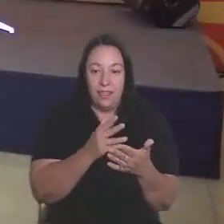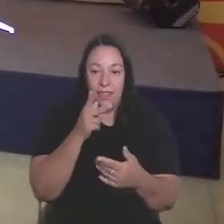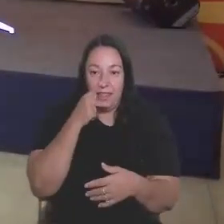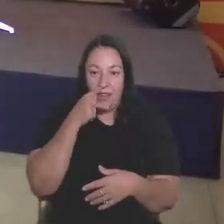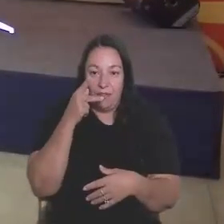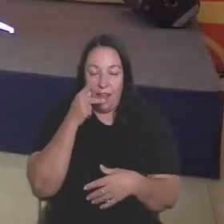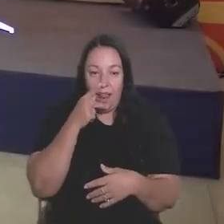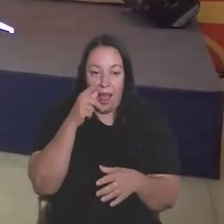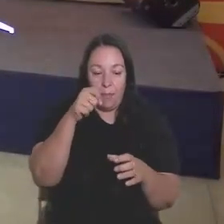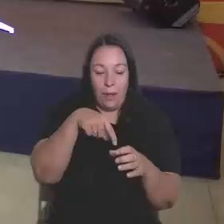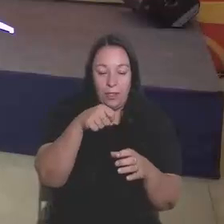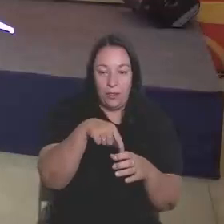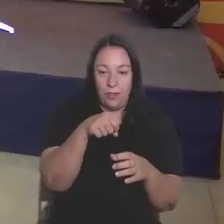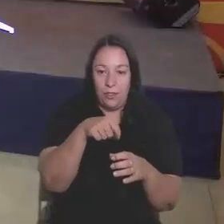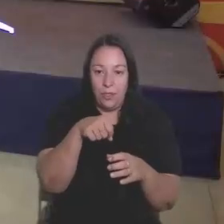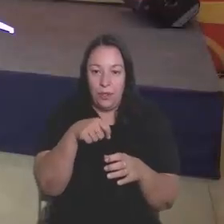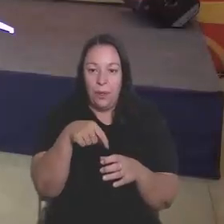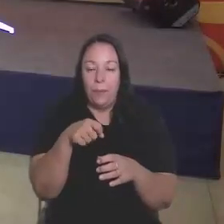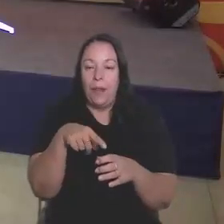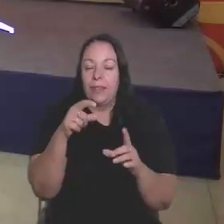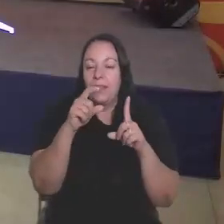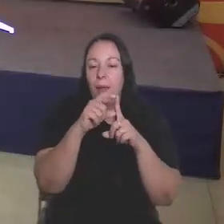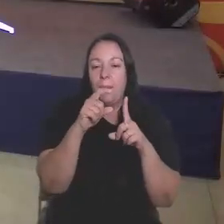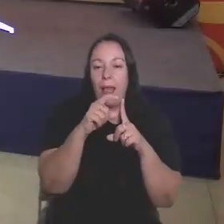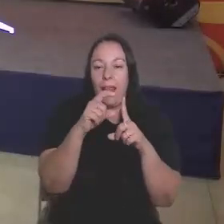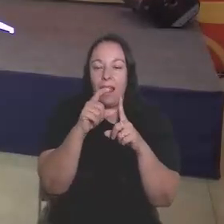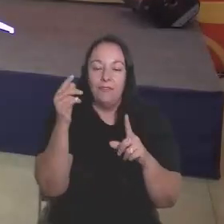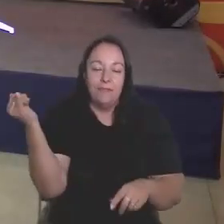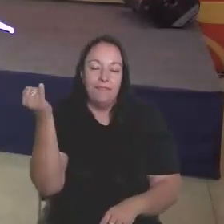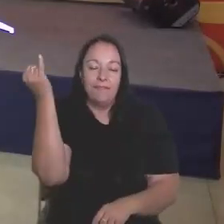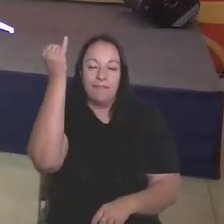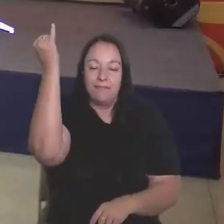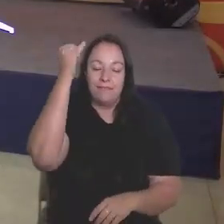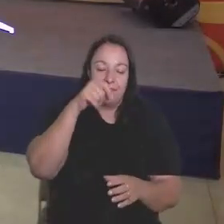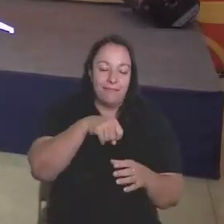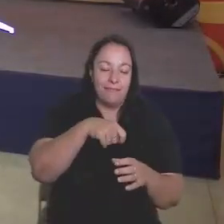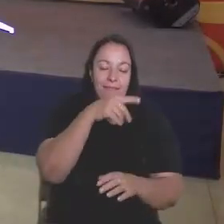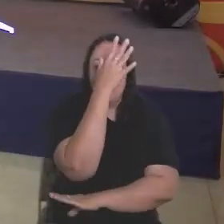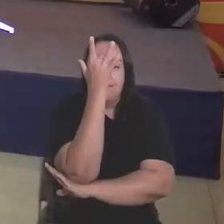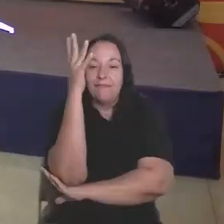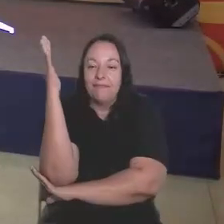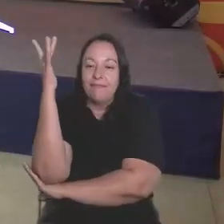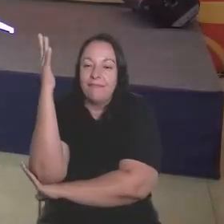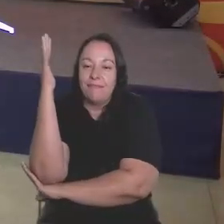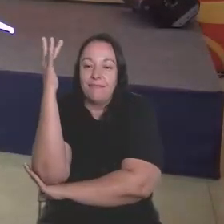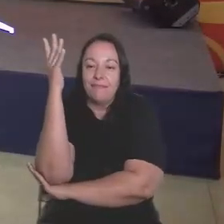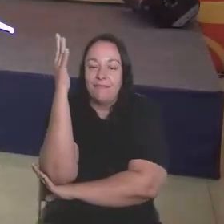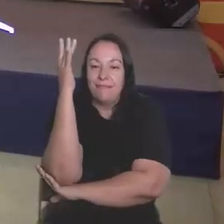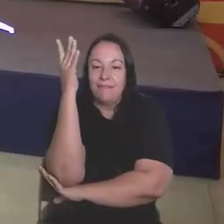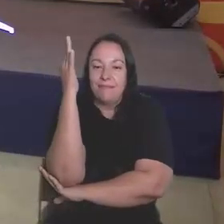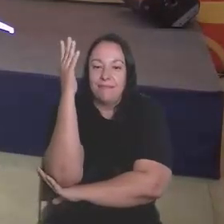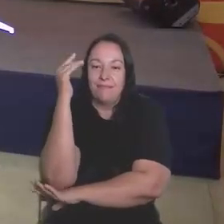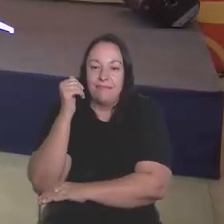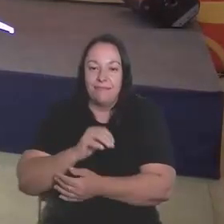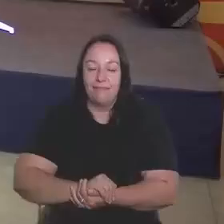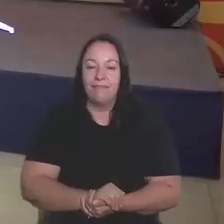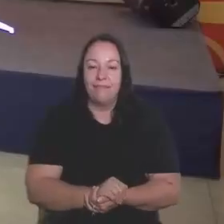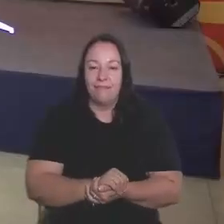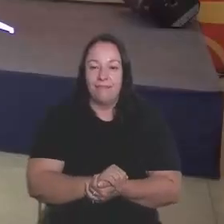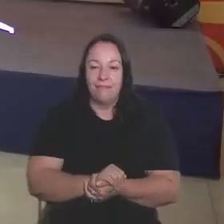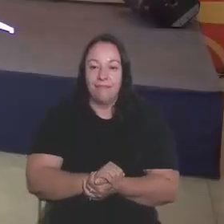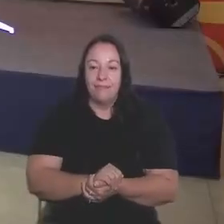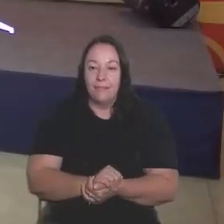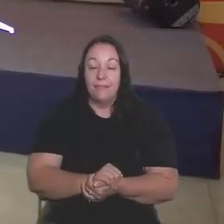falado aqui sobre plantio. Plantar palavras é tão importante quanto plantar árvores, né? Aliás, uma coisa está muito